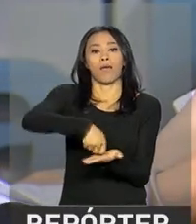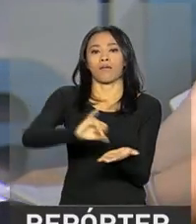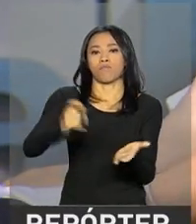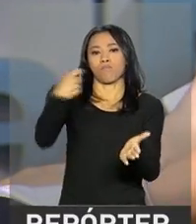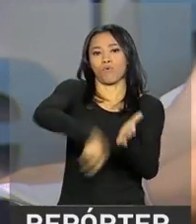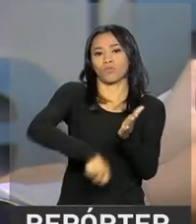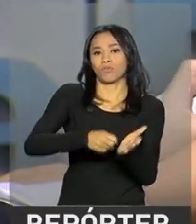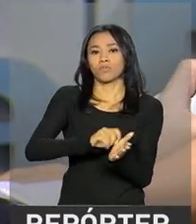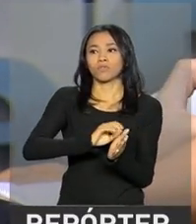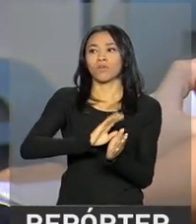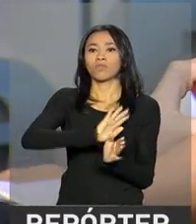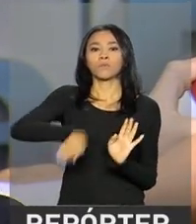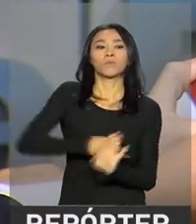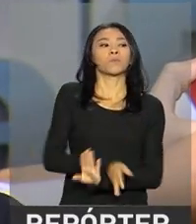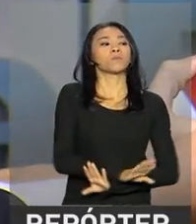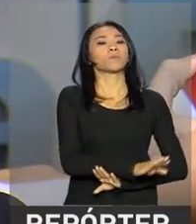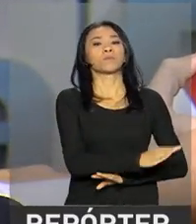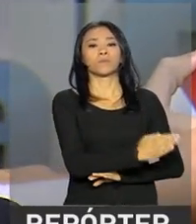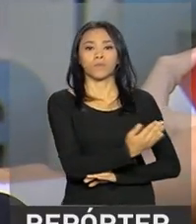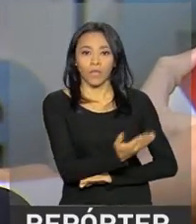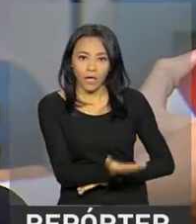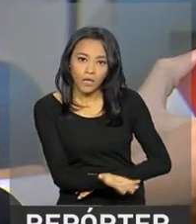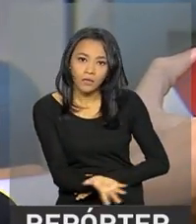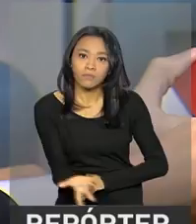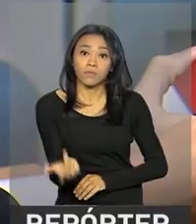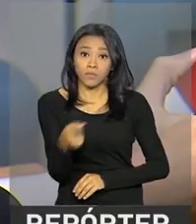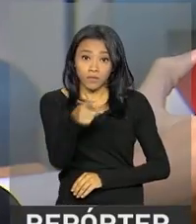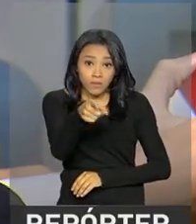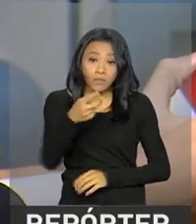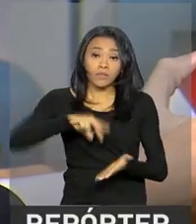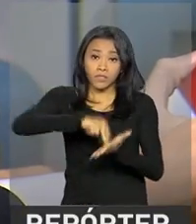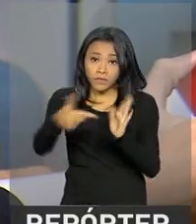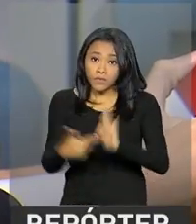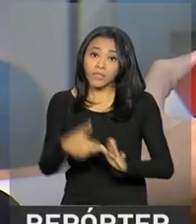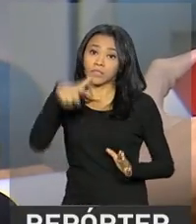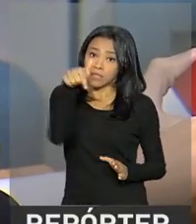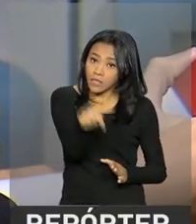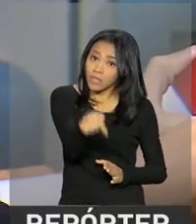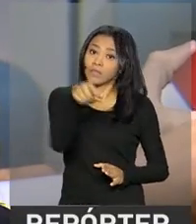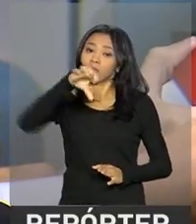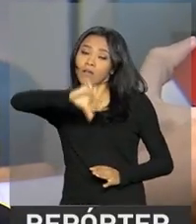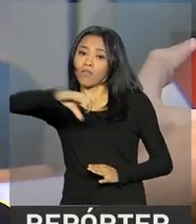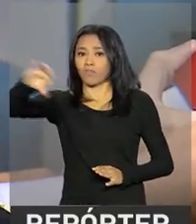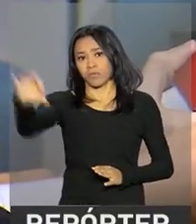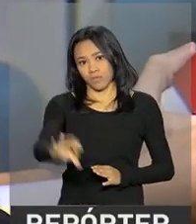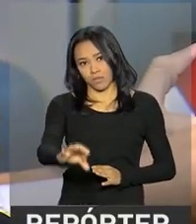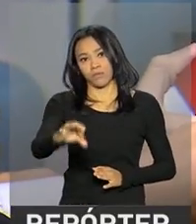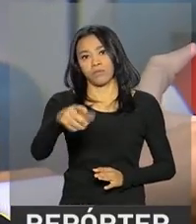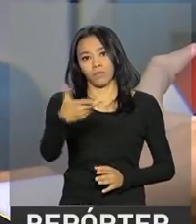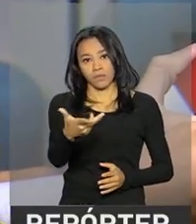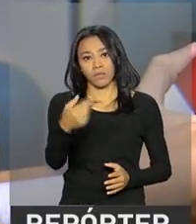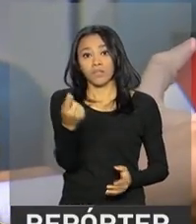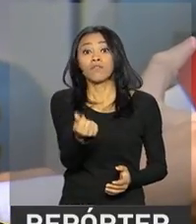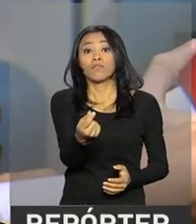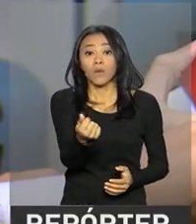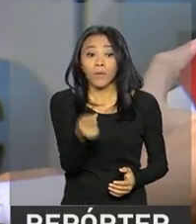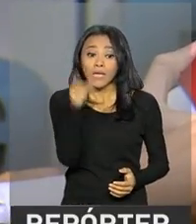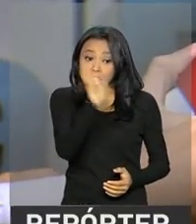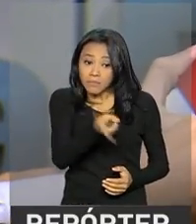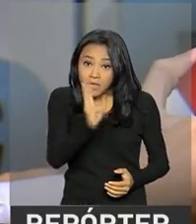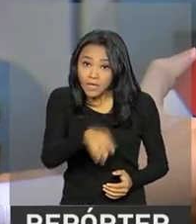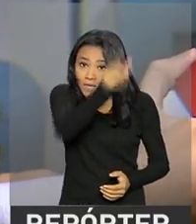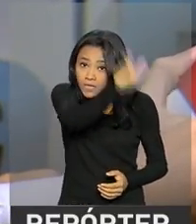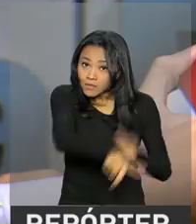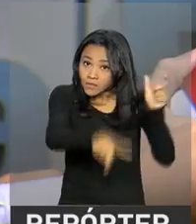os ganhos que têm maior capacidade contributiva eles representaram 79 por cento das autuações da receita esses mesmos contribuintes eles